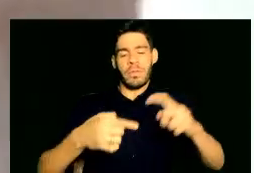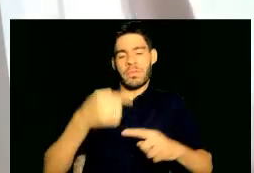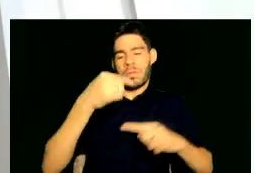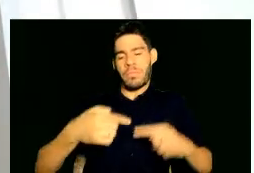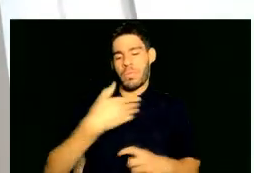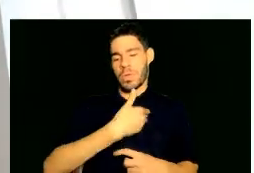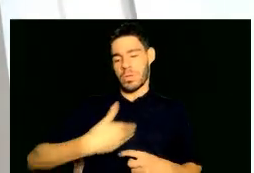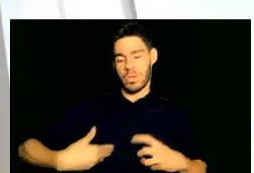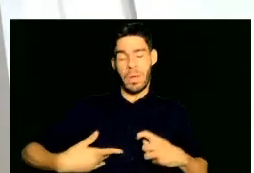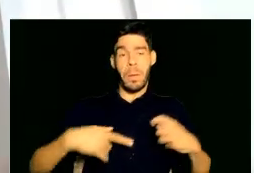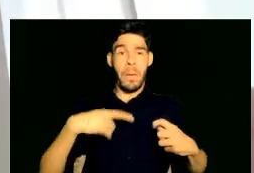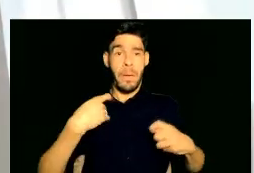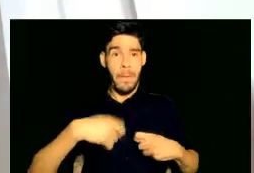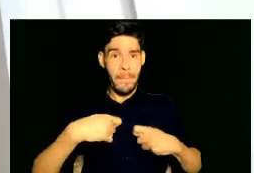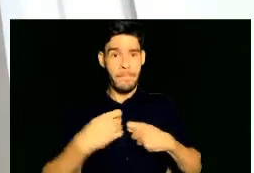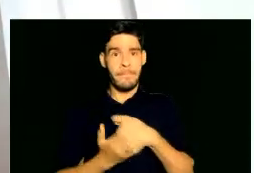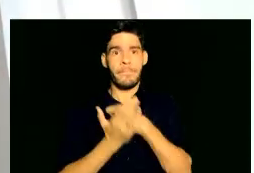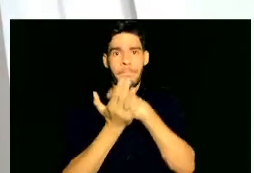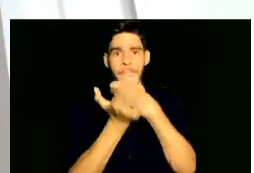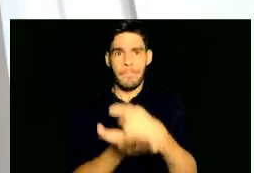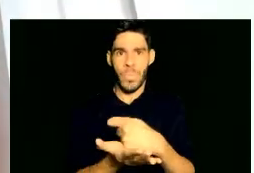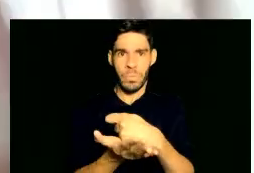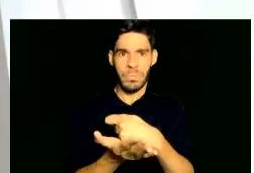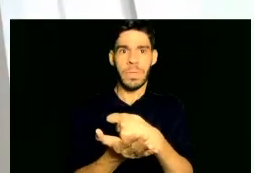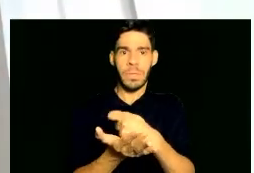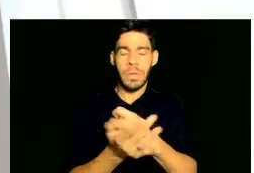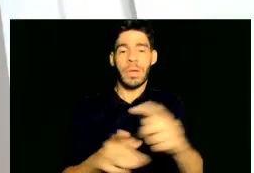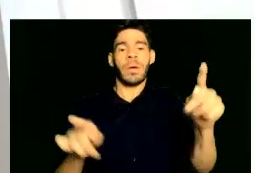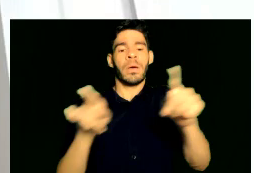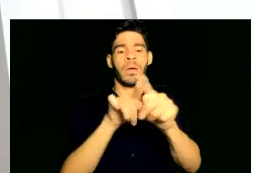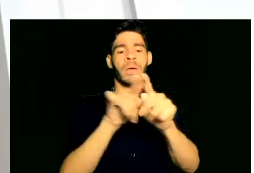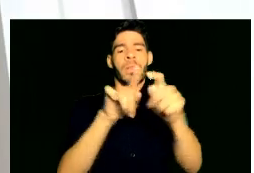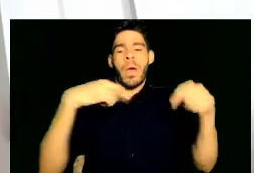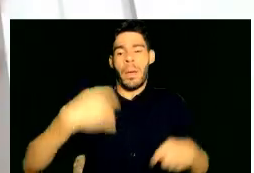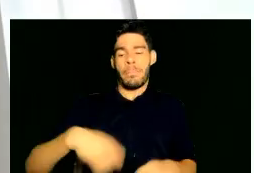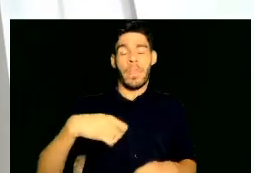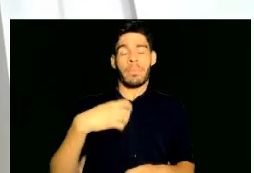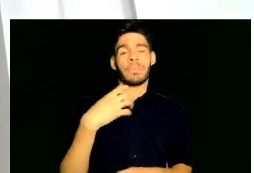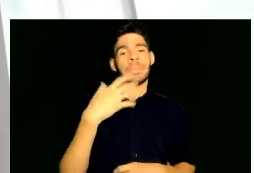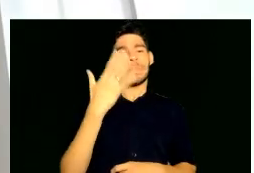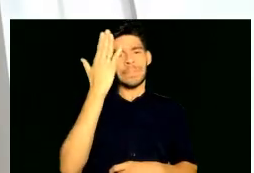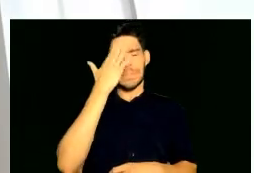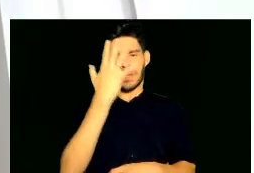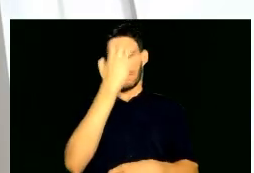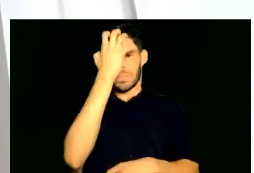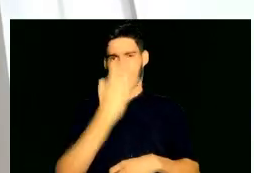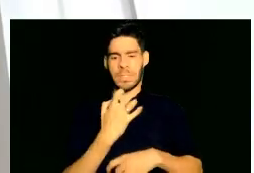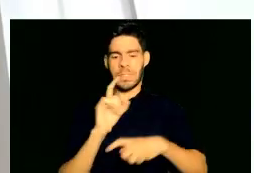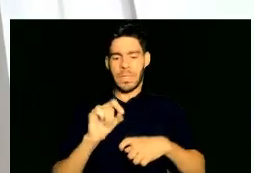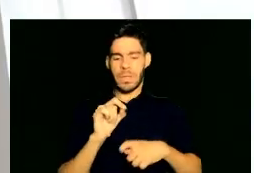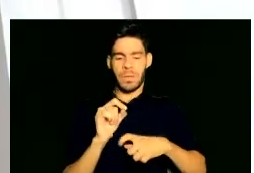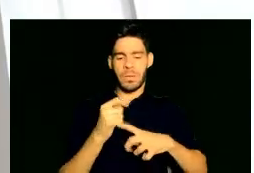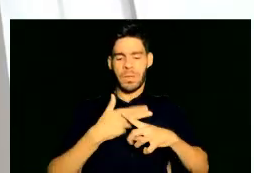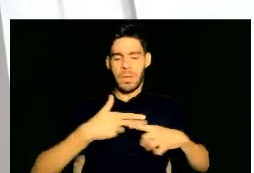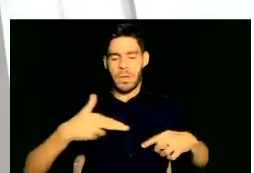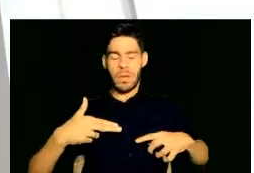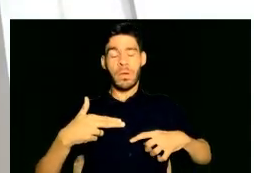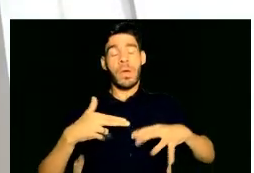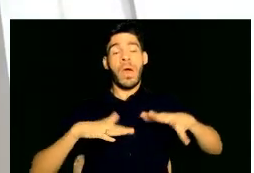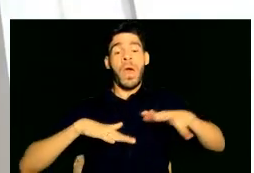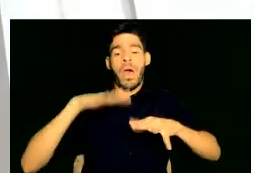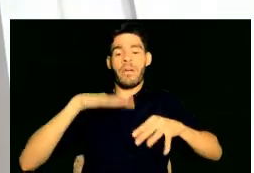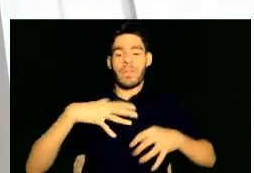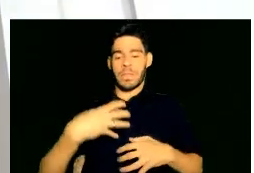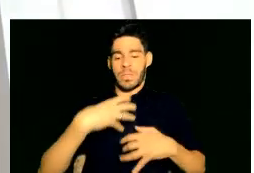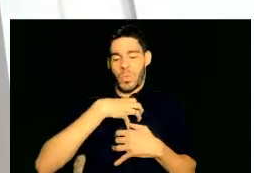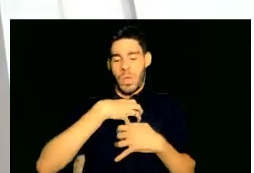a política pública consegue ou precisa oferecer, mas também precisamos levar a sério as evidências presentes